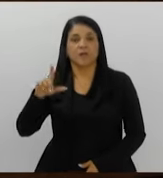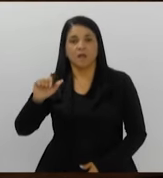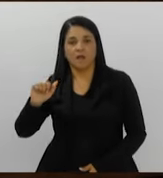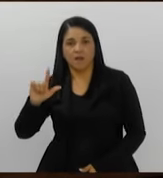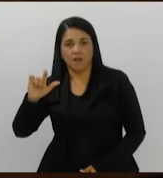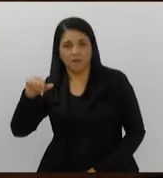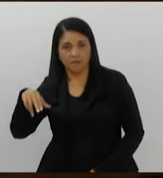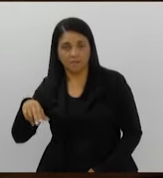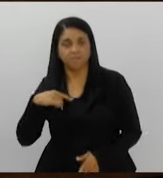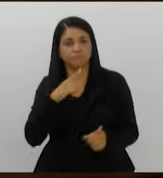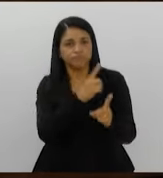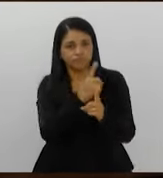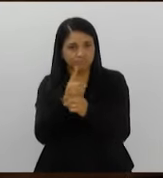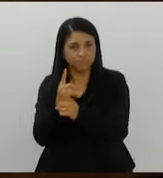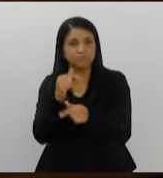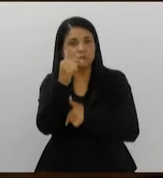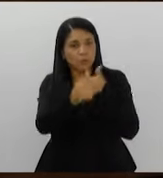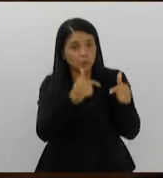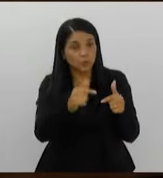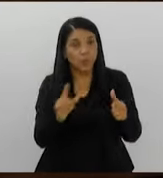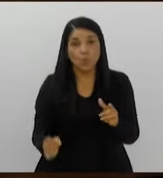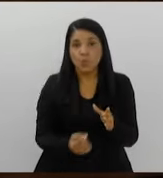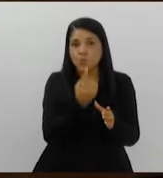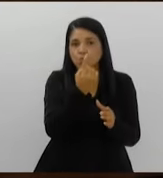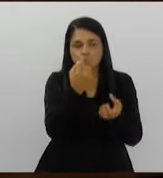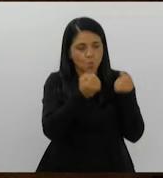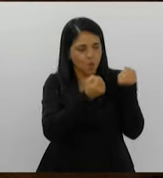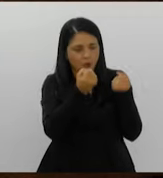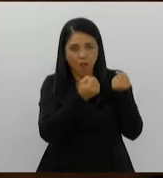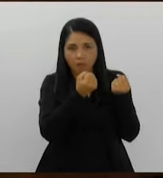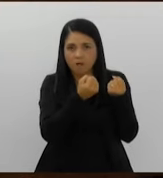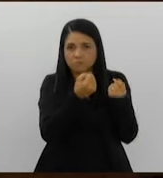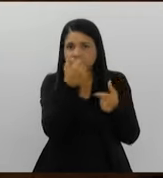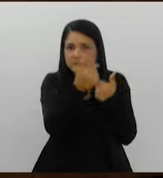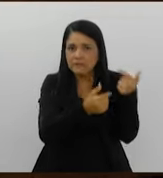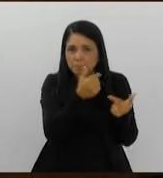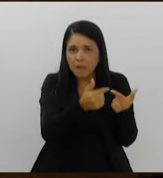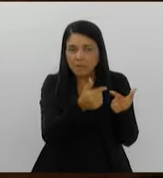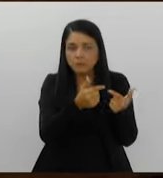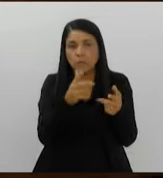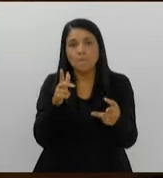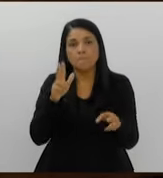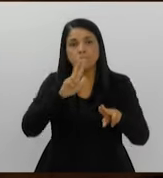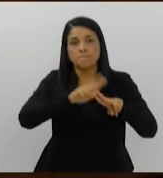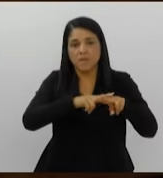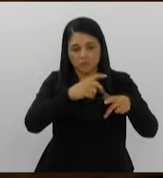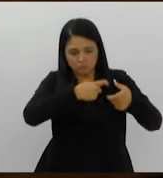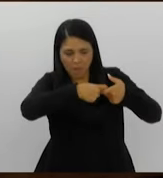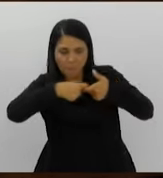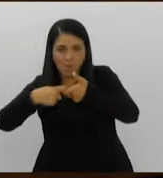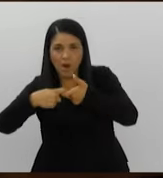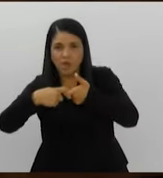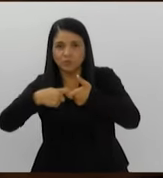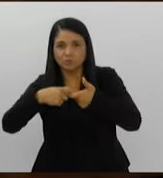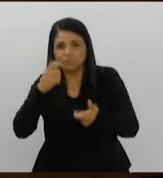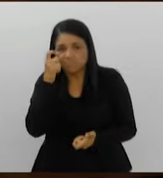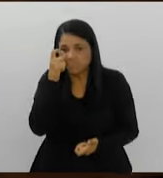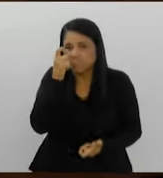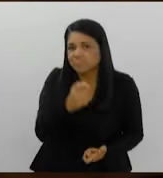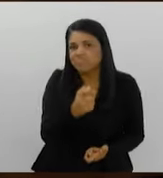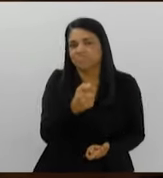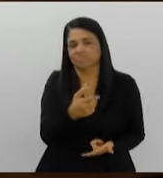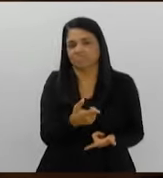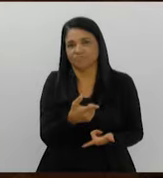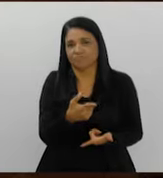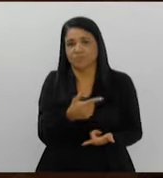seu único instrumento de trabalho sendo preso por ganância. Por ganância. Porque não